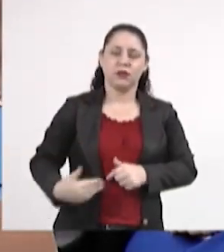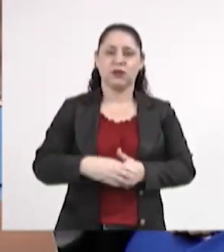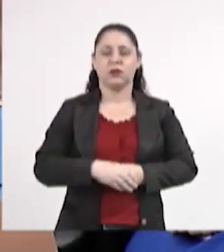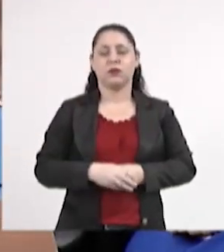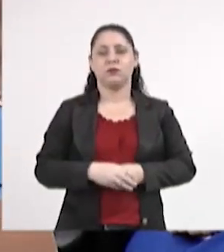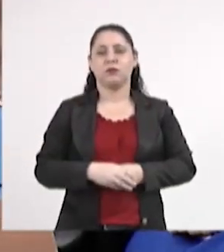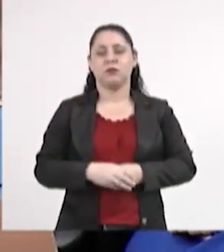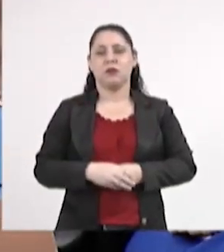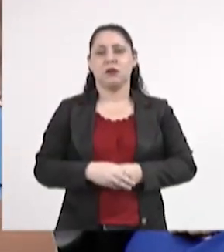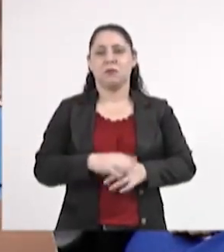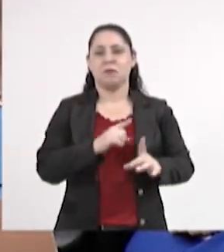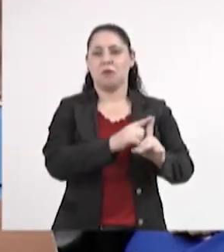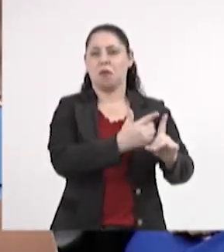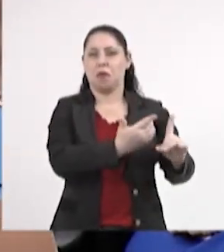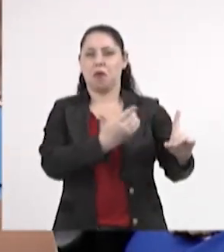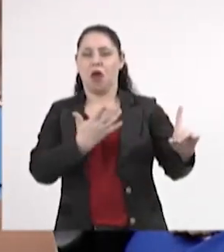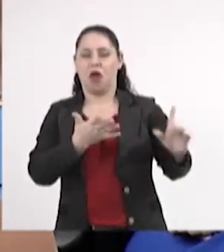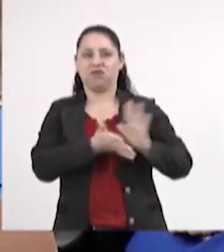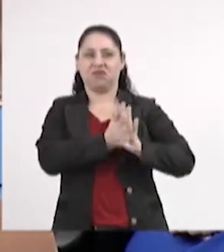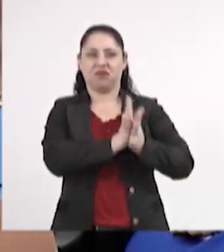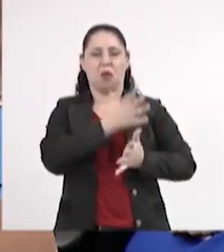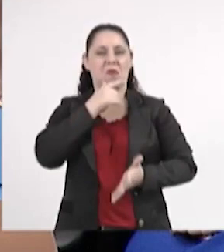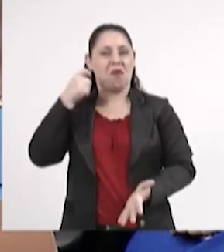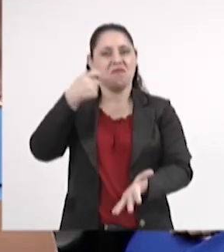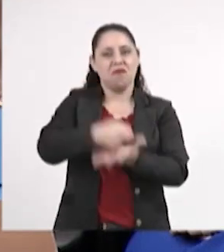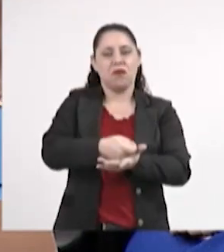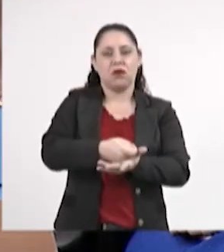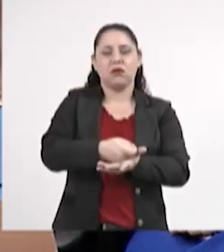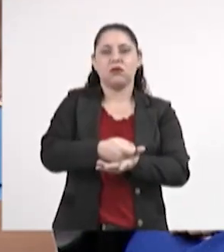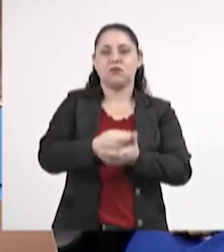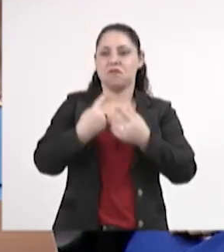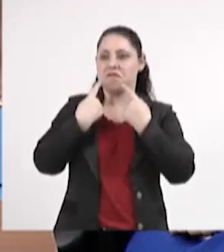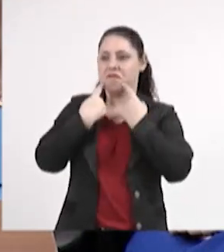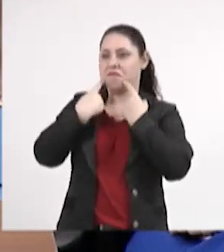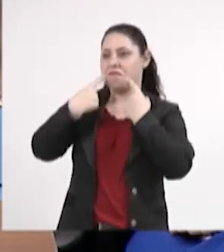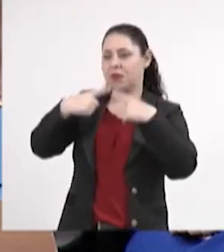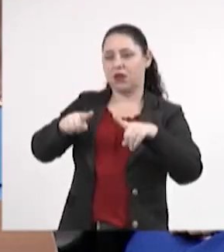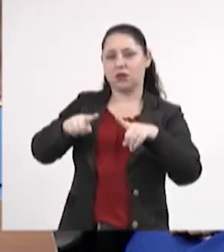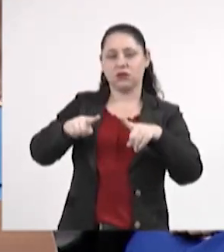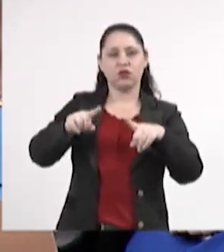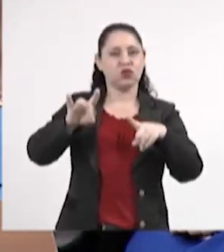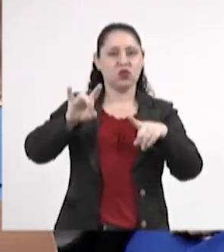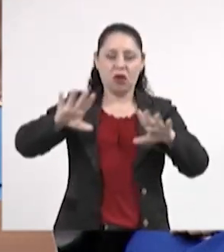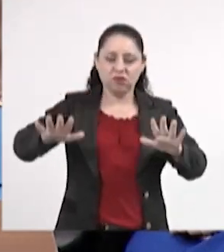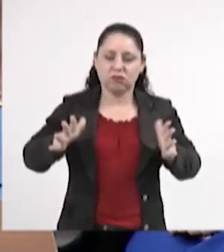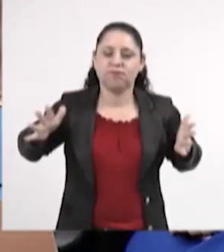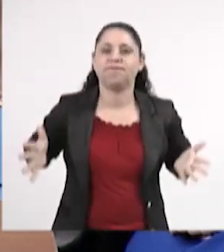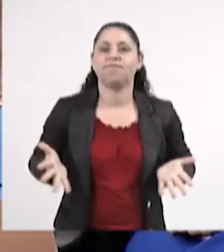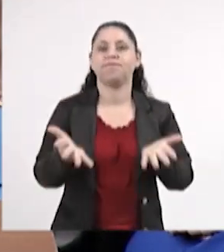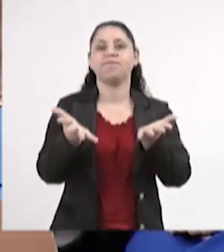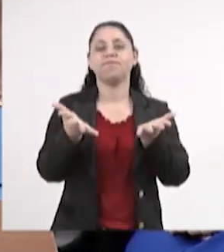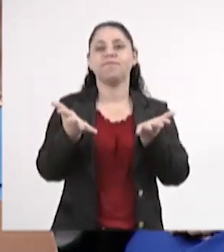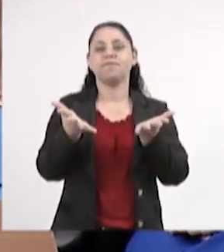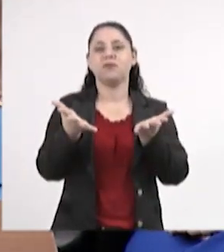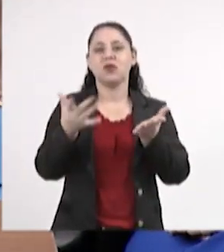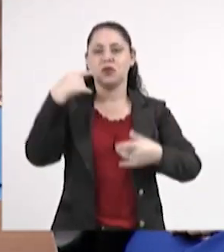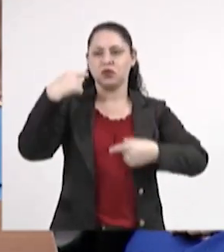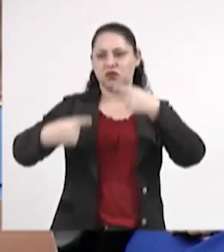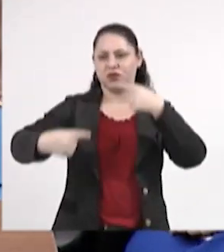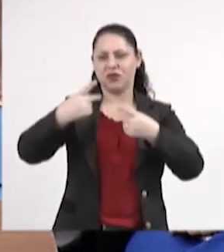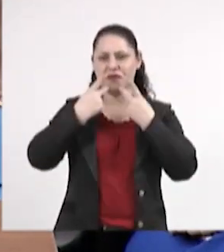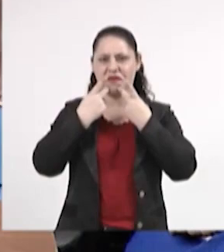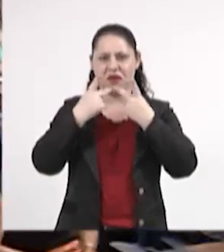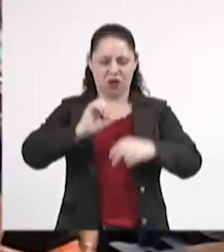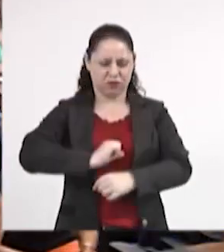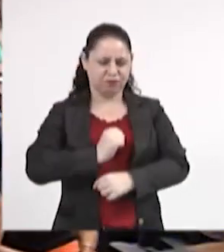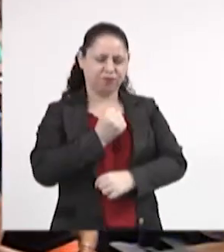presidente misógino, machista, que com o seu discurso não só incentivava o discurso